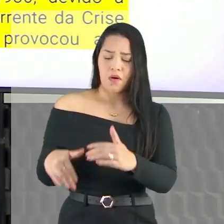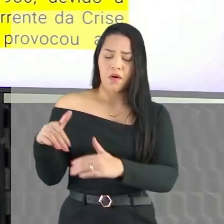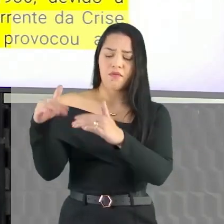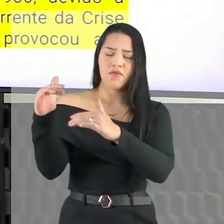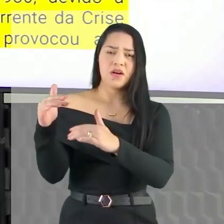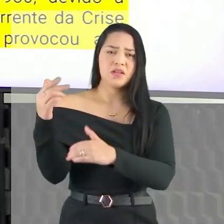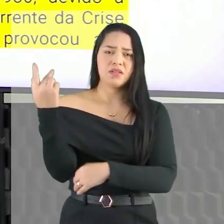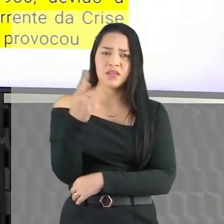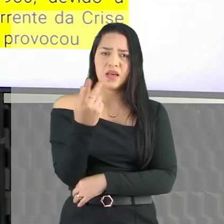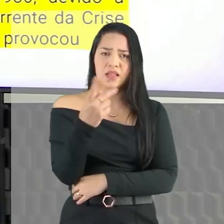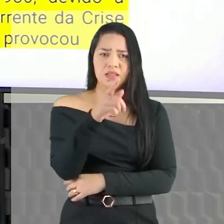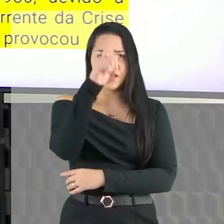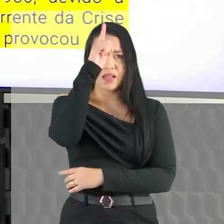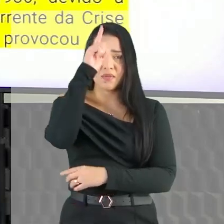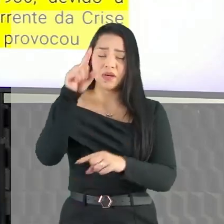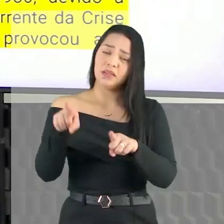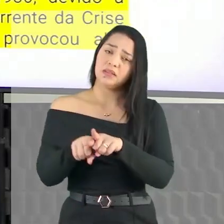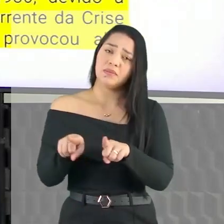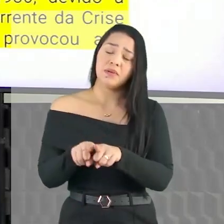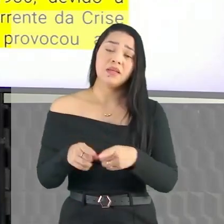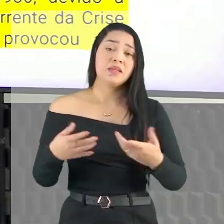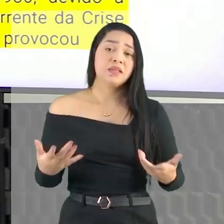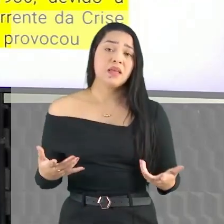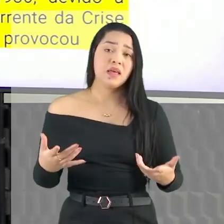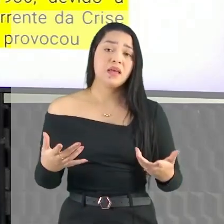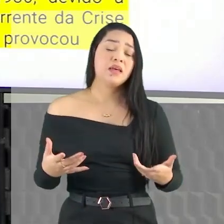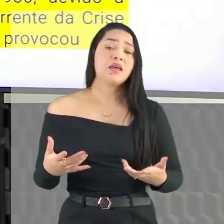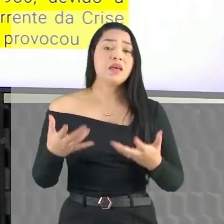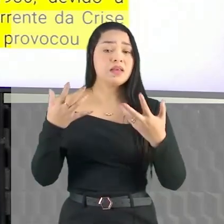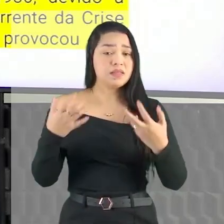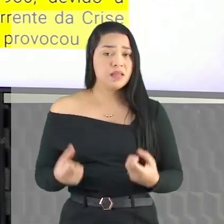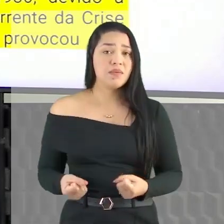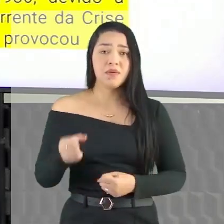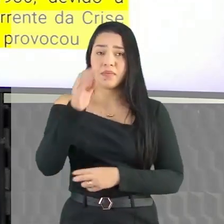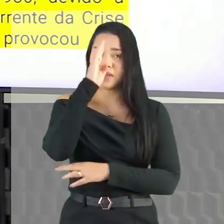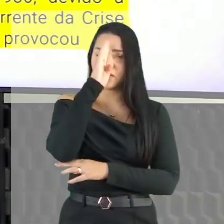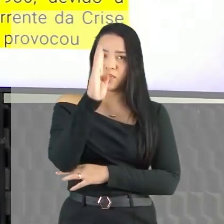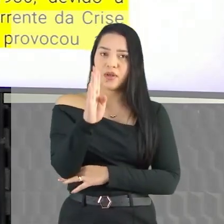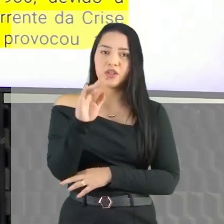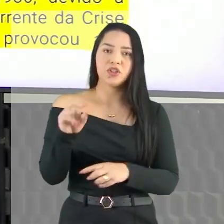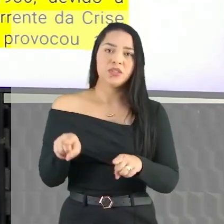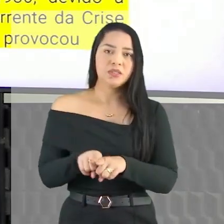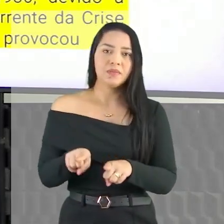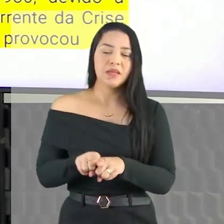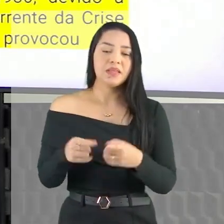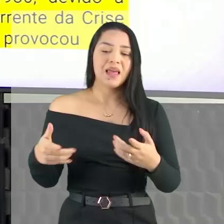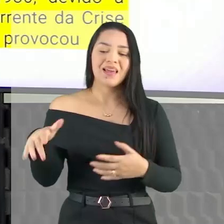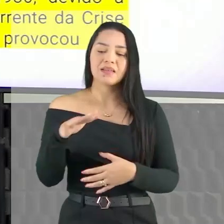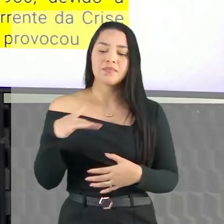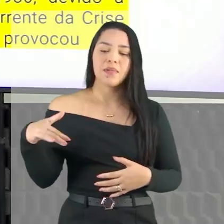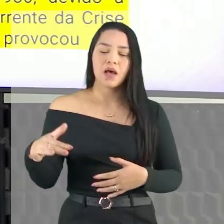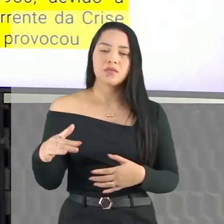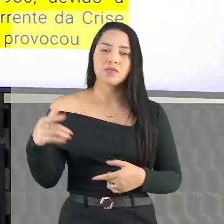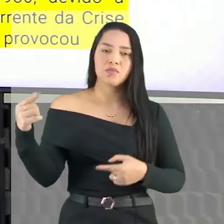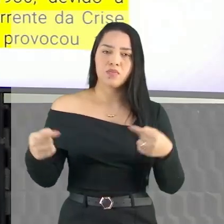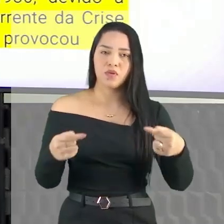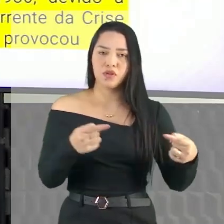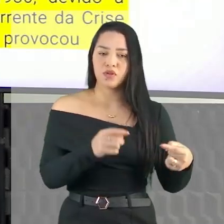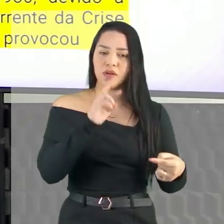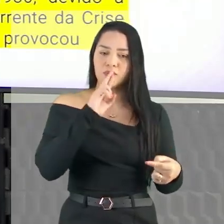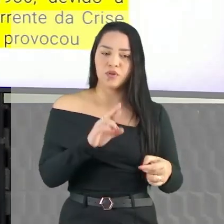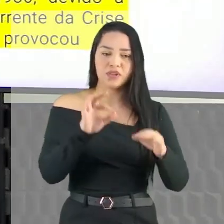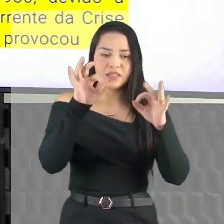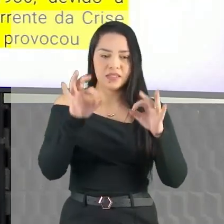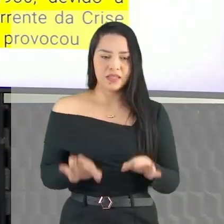avanço, né, no caso da Alemanha, e aí ele ganha notoriedade, principalmente ele ganha, claro, espaço político. Então, a